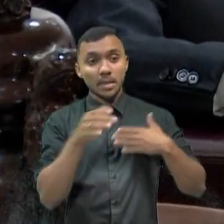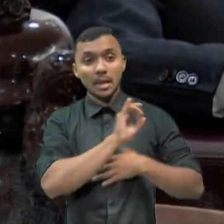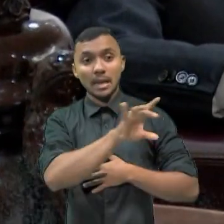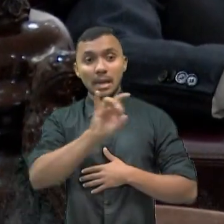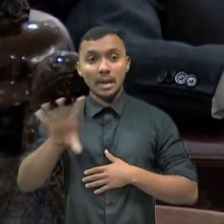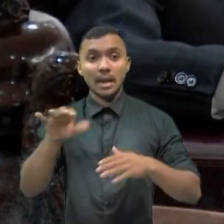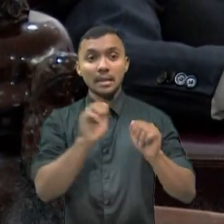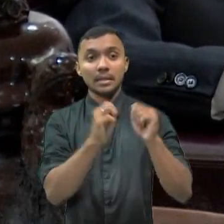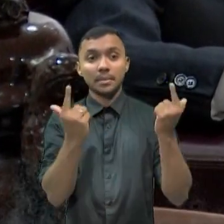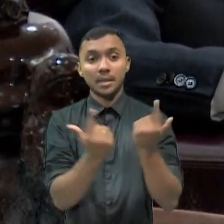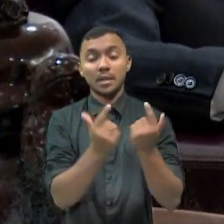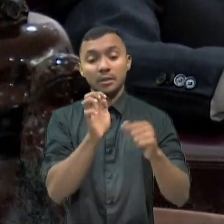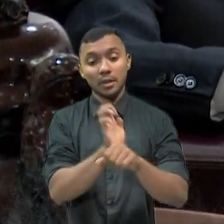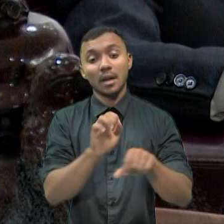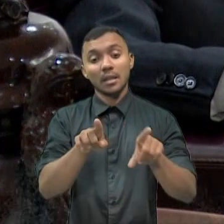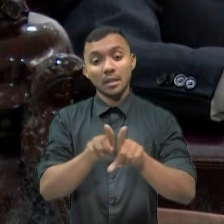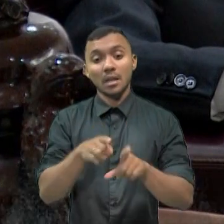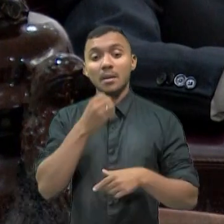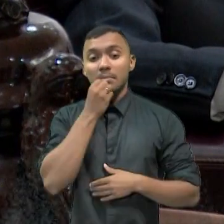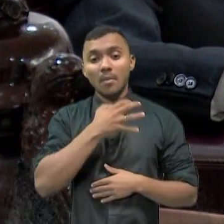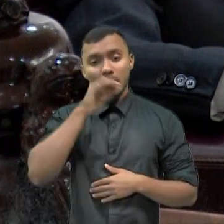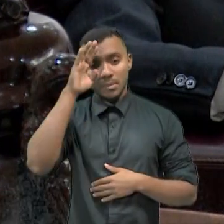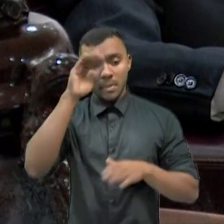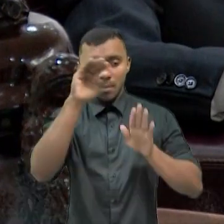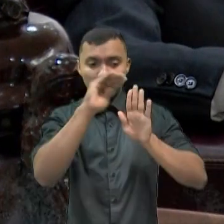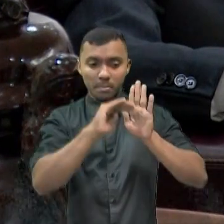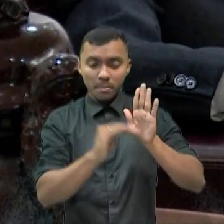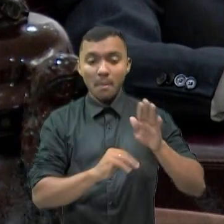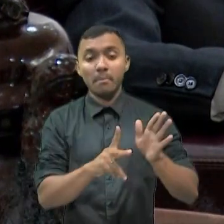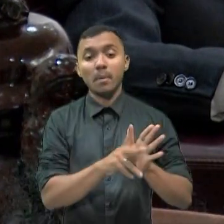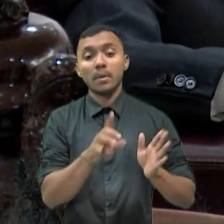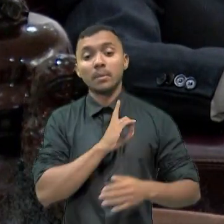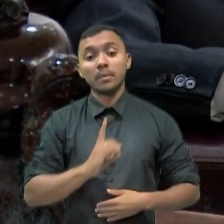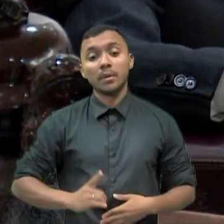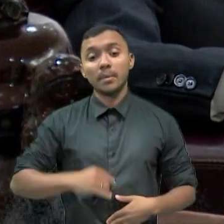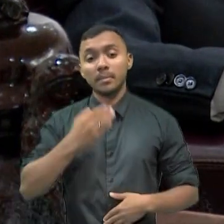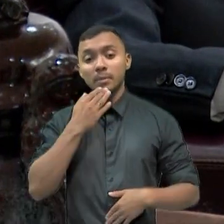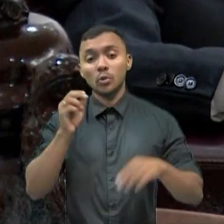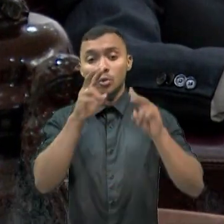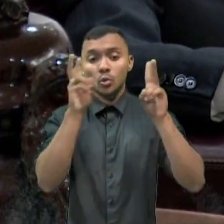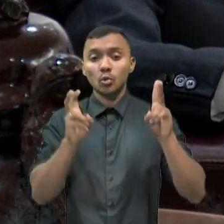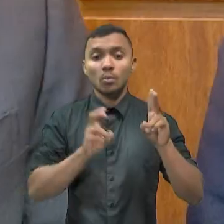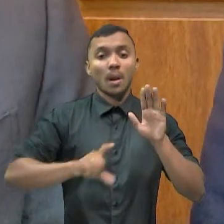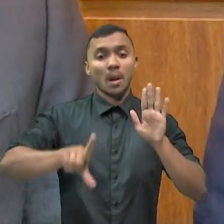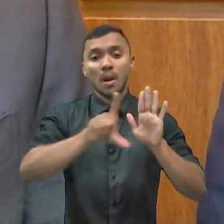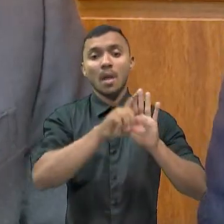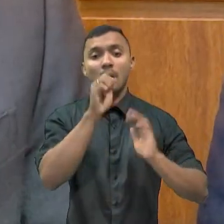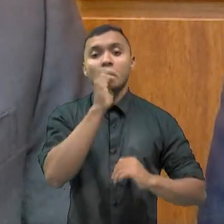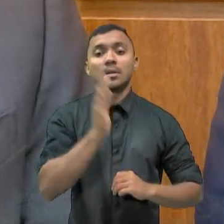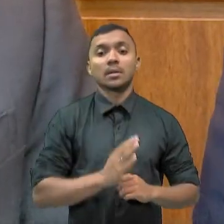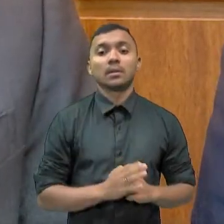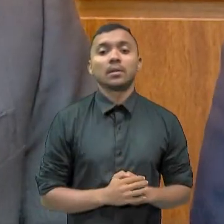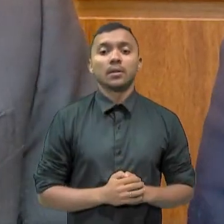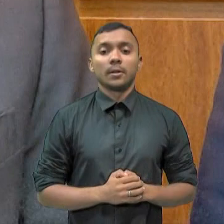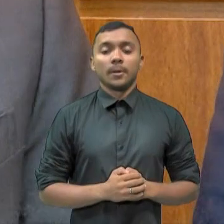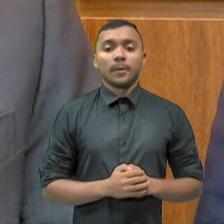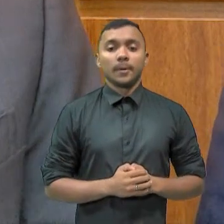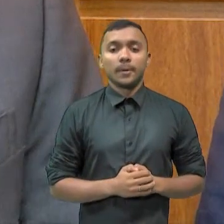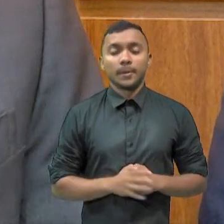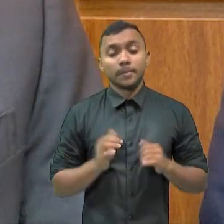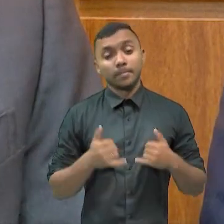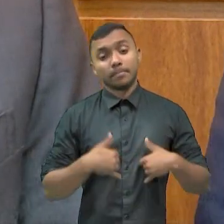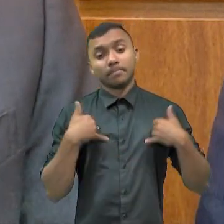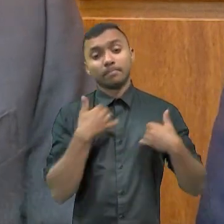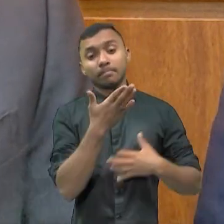bem como as prerrogativas dos deputados relacionadas à legislação brasileira. Nós teremos a honra de